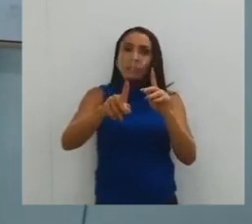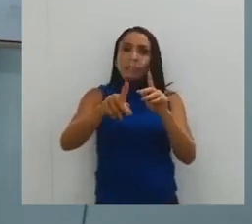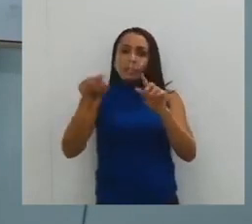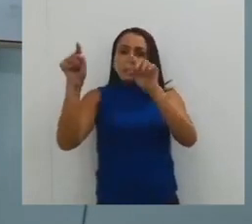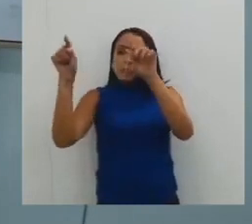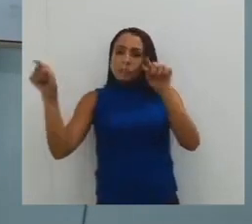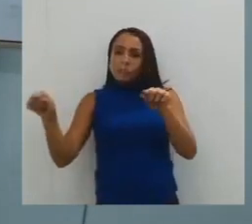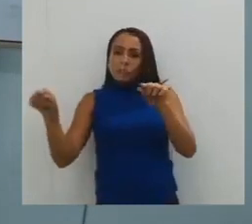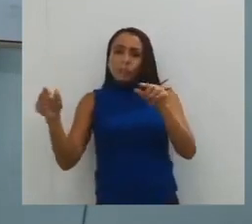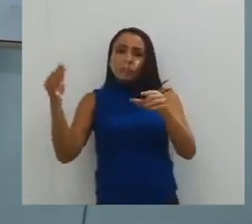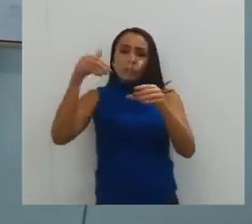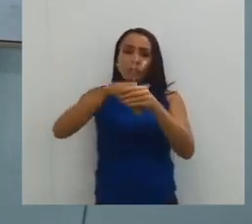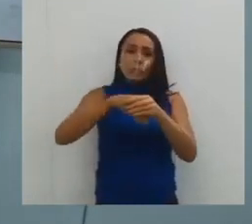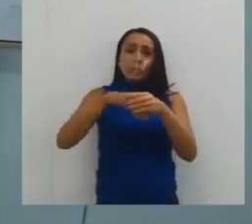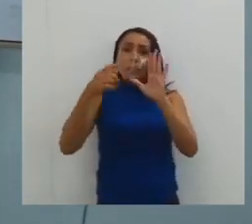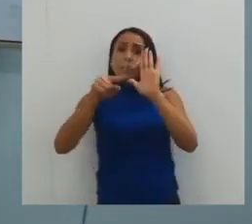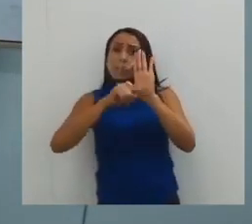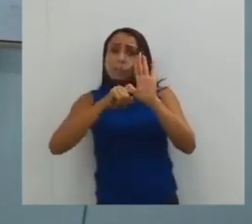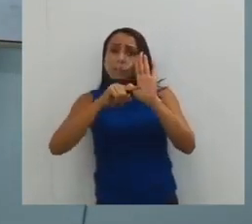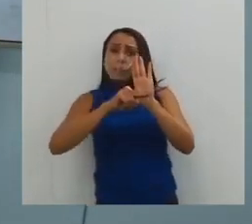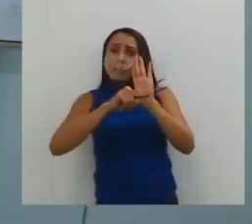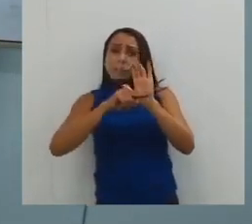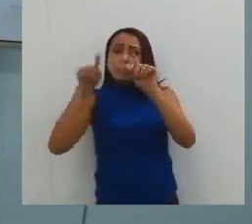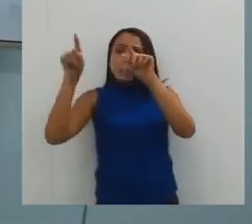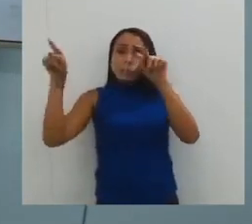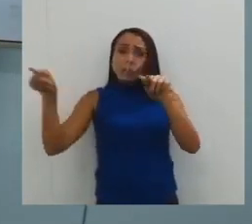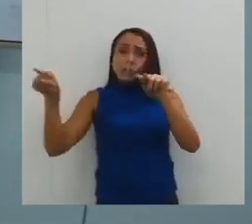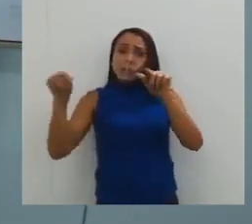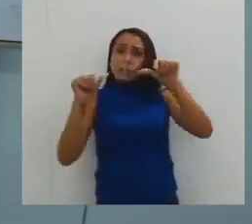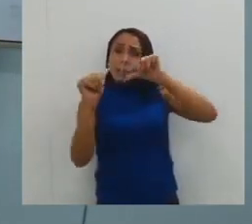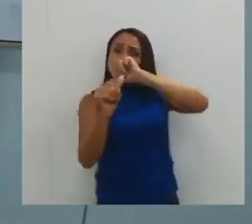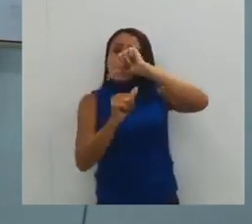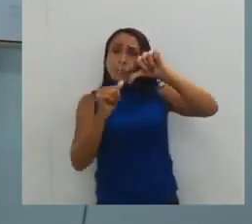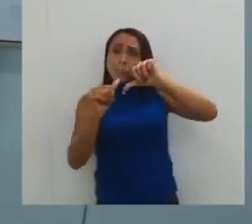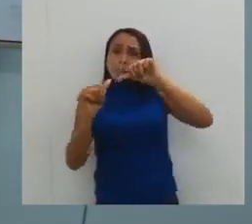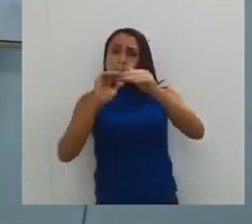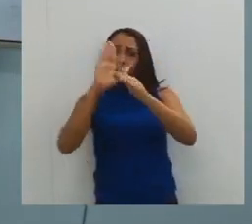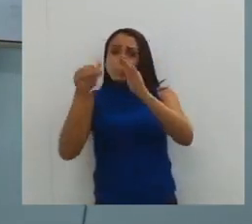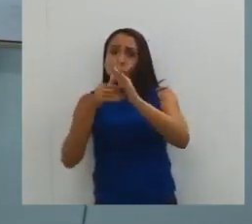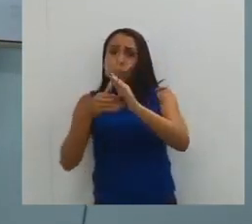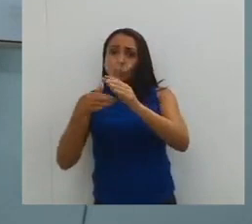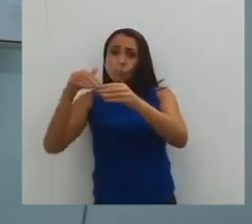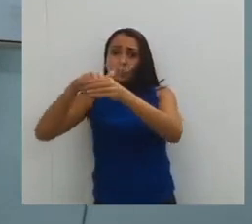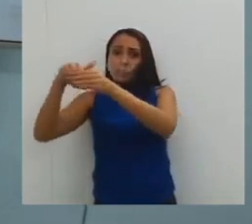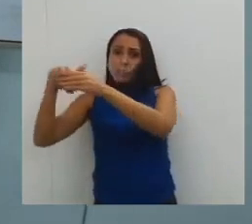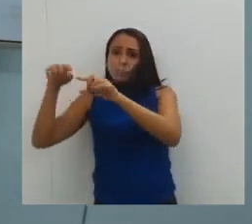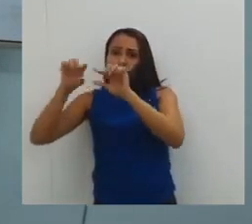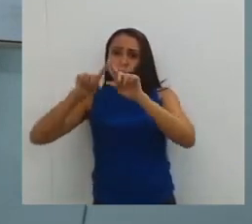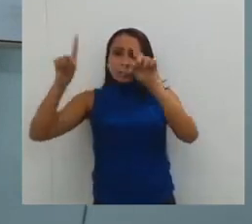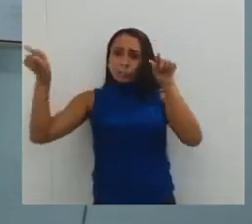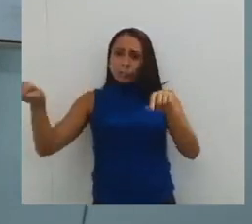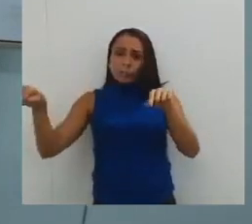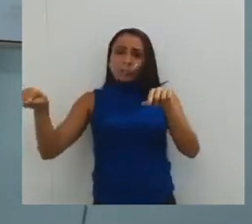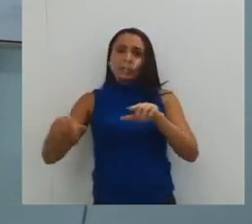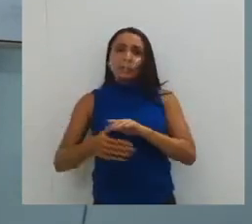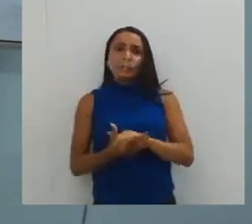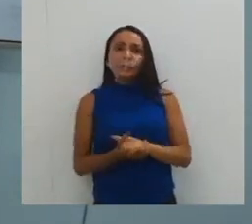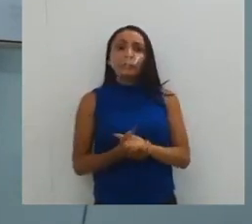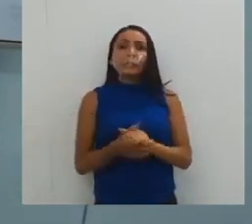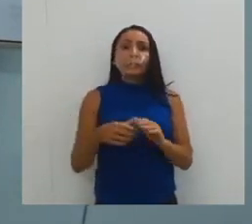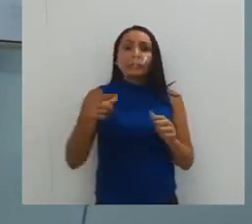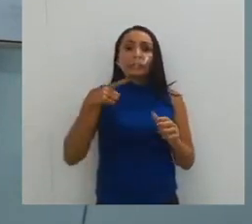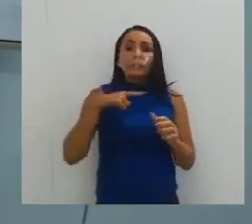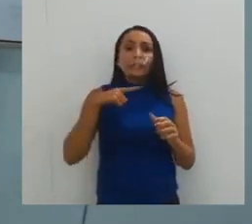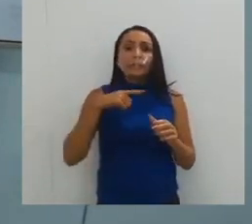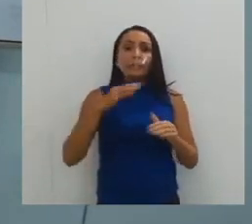dentro. E menos com parênteses altera o de dentro. Beleza? O esquema é esse. Teve mais parênteses,